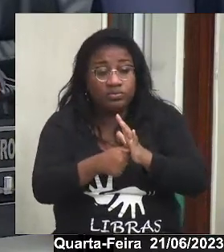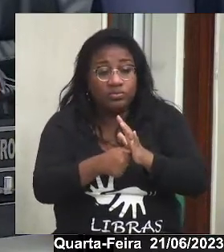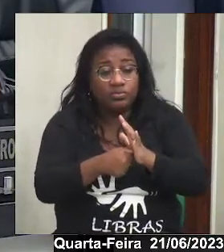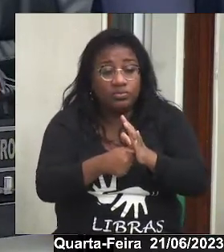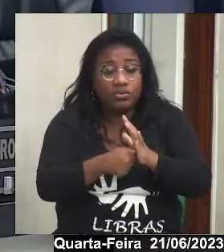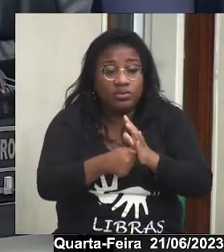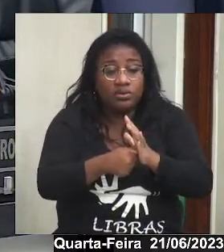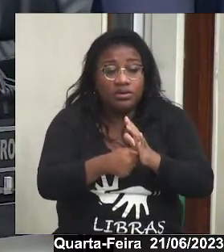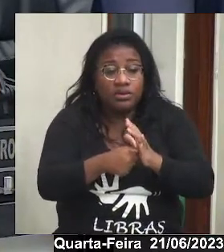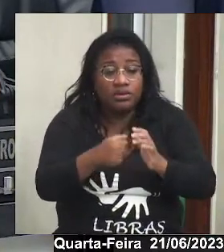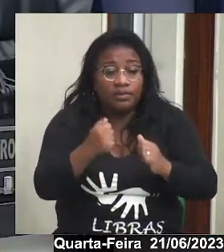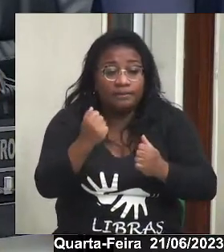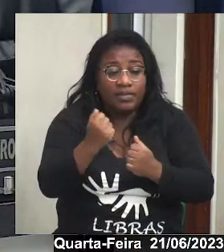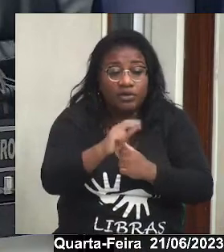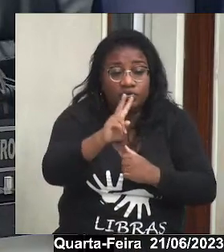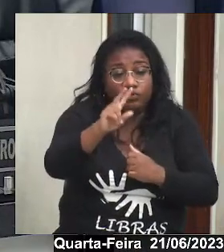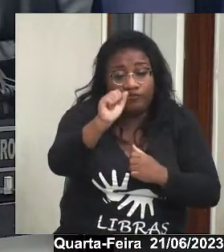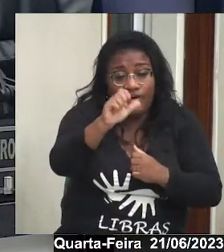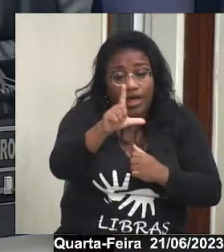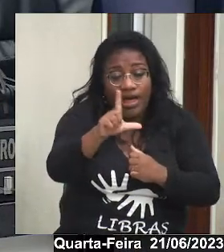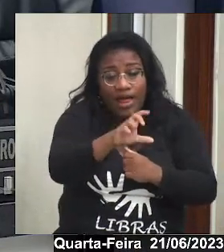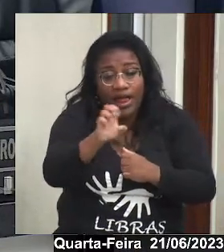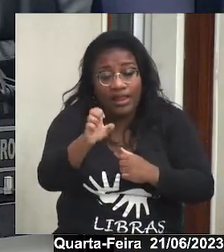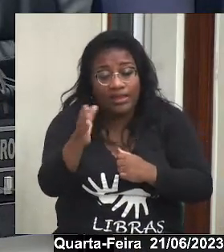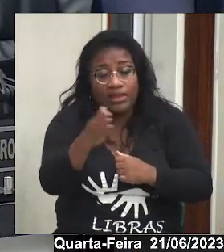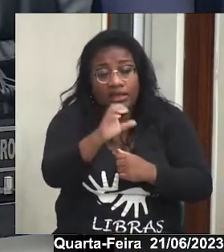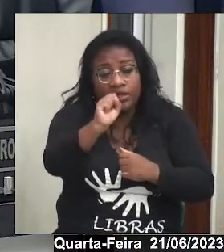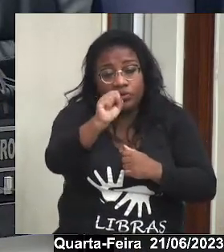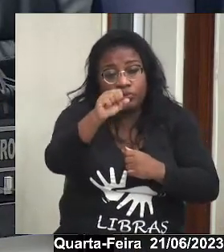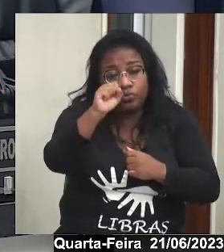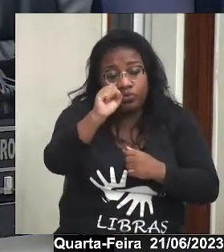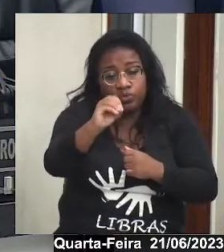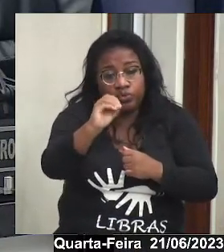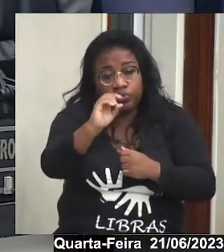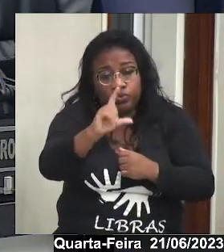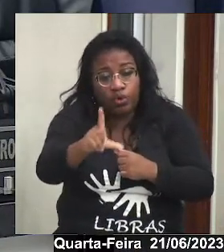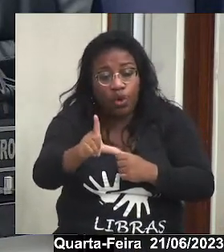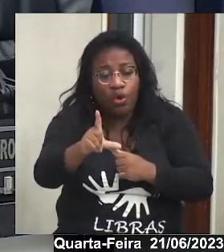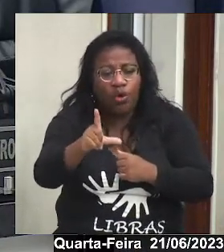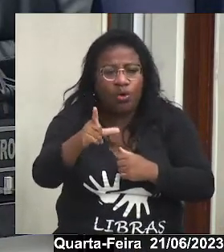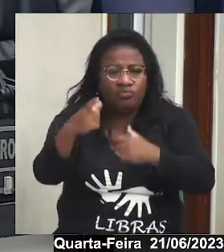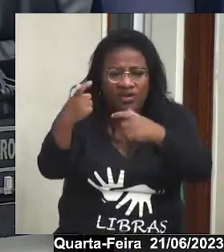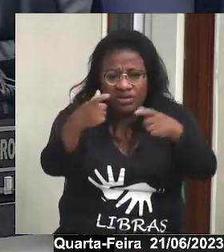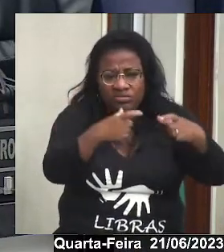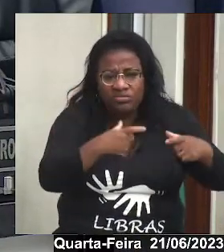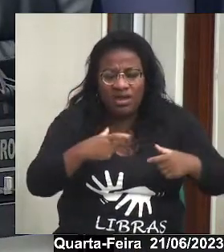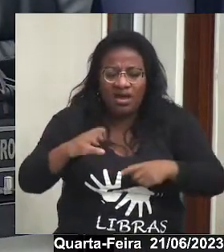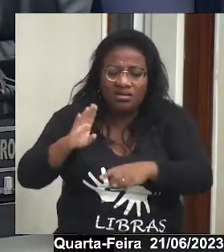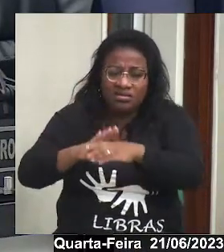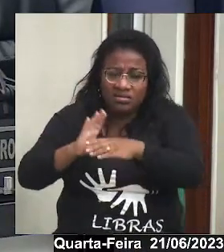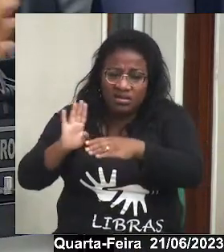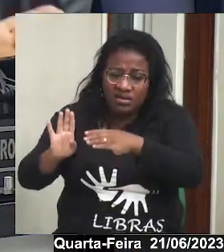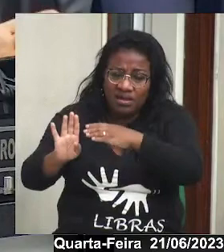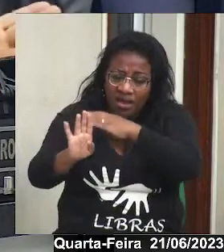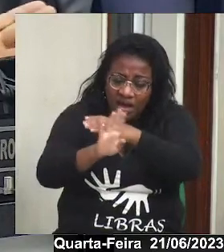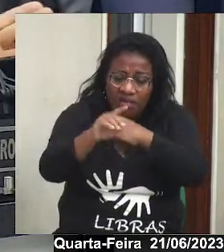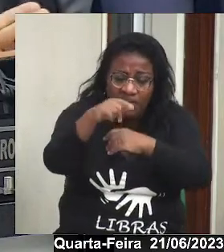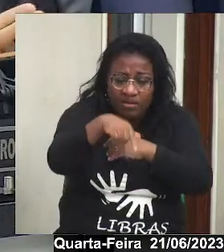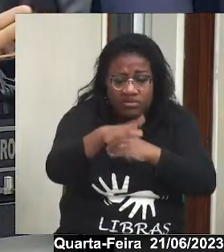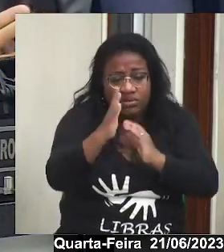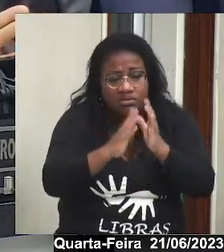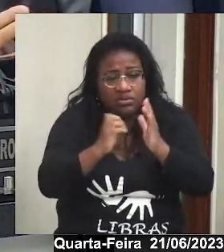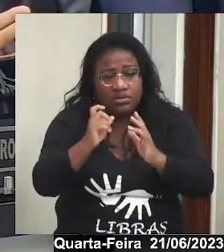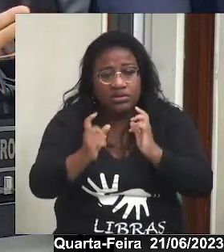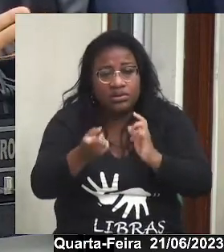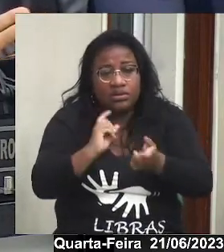roubos, na região ali do Vale do Sol, na região ali do Itatuba, no Parque dos Ipês, Chacras Bartira. Então, eu vou estar fazendo